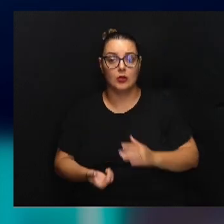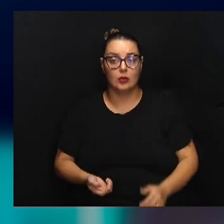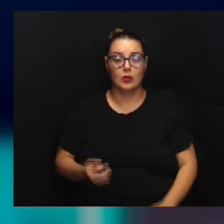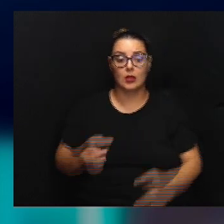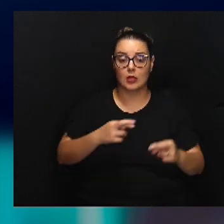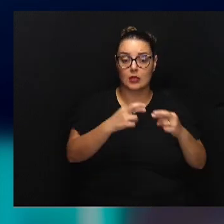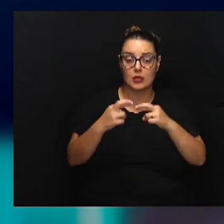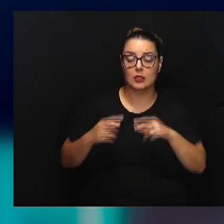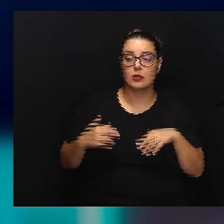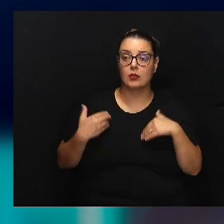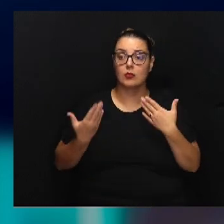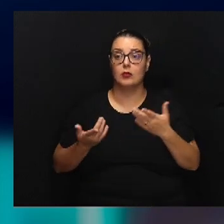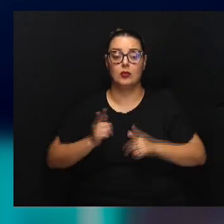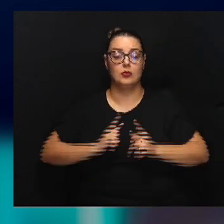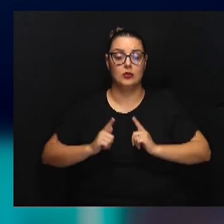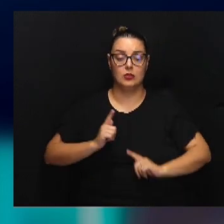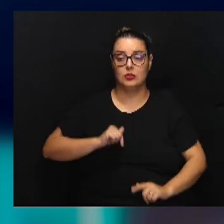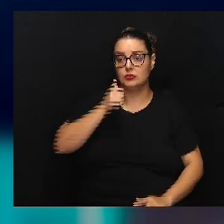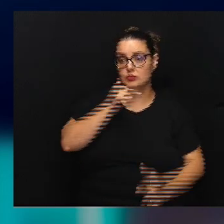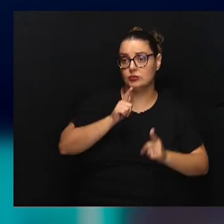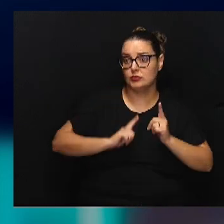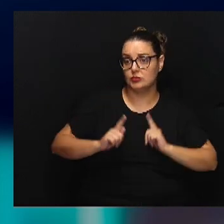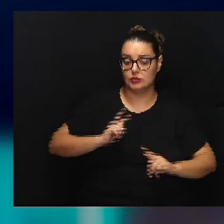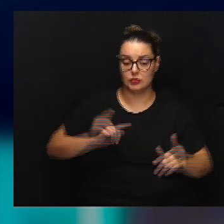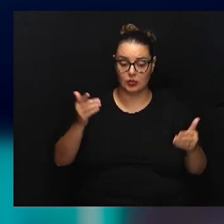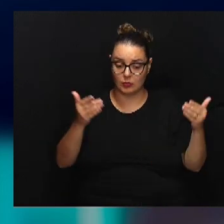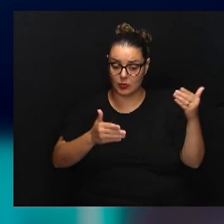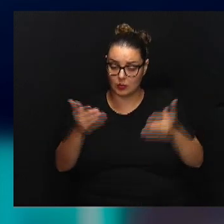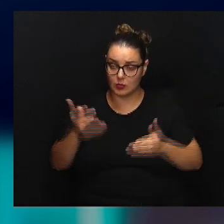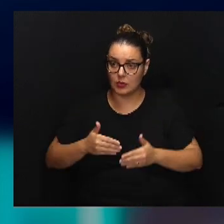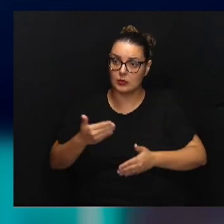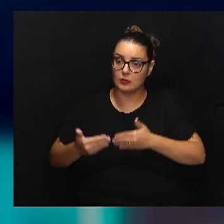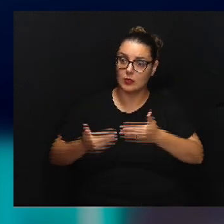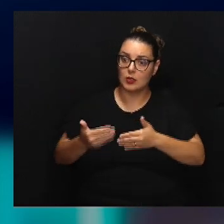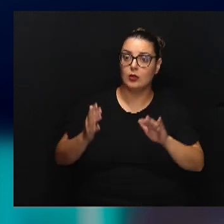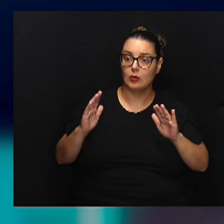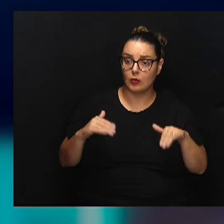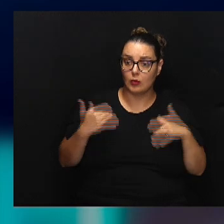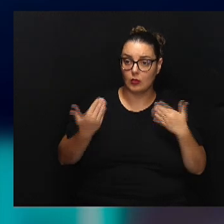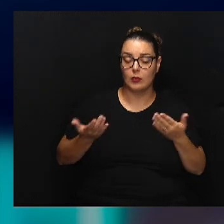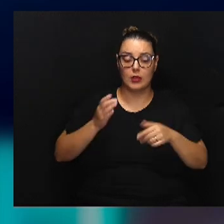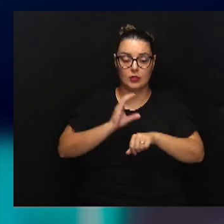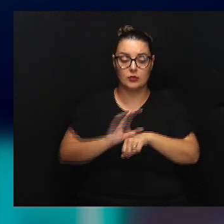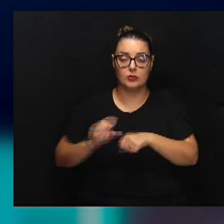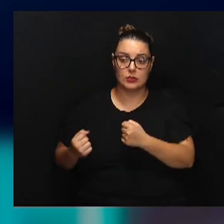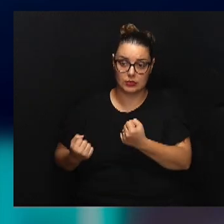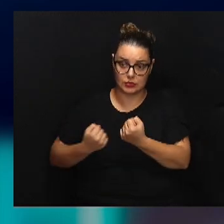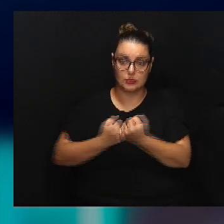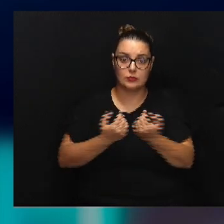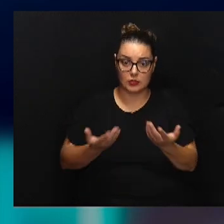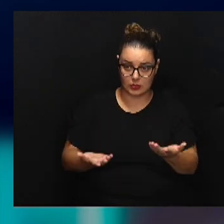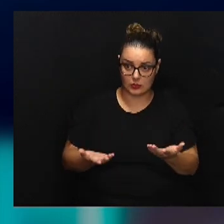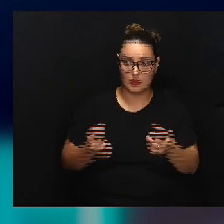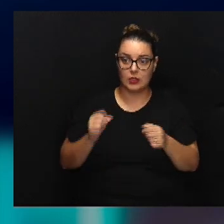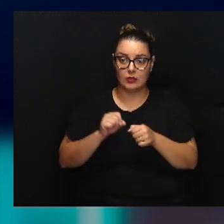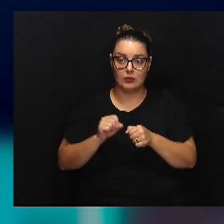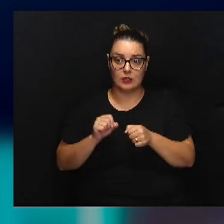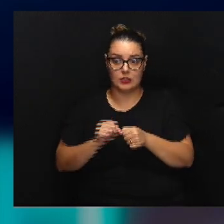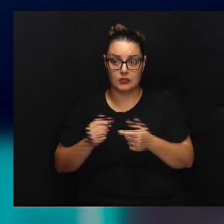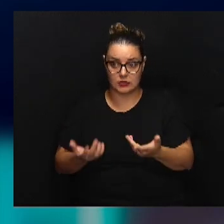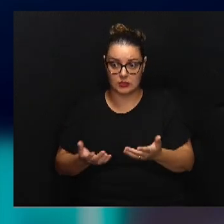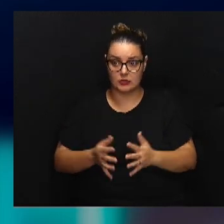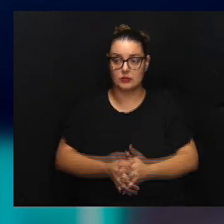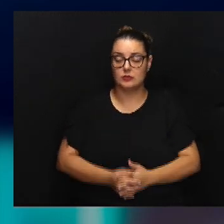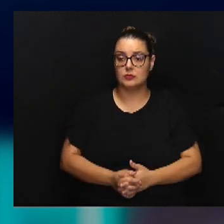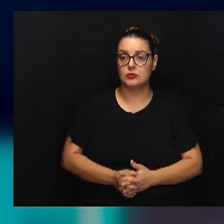quais gestores e gestoras participaram desse processo, quais cursinhos foram apoiados, né? Fizemos